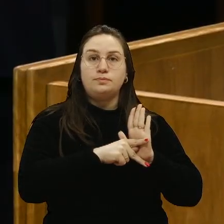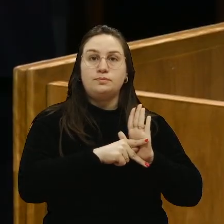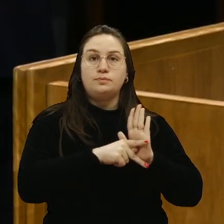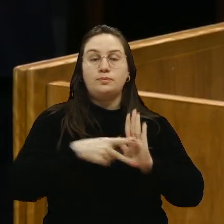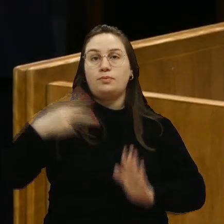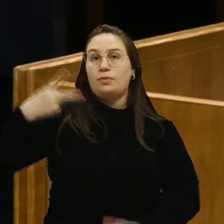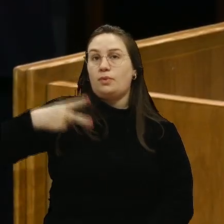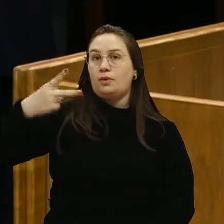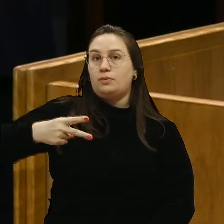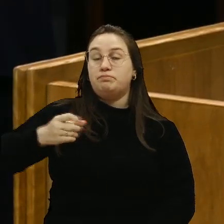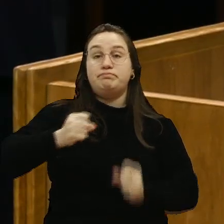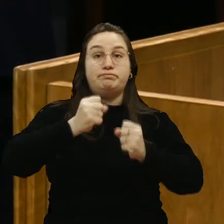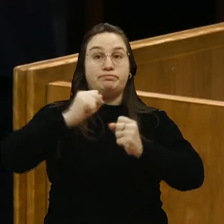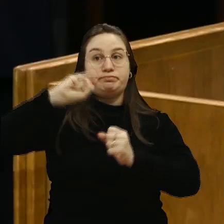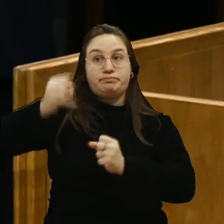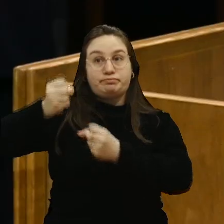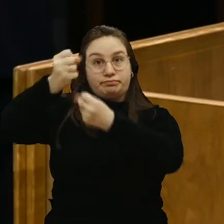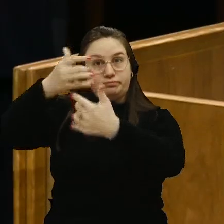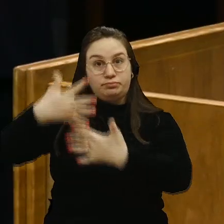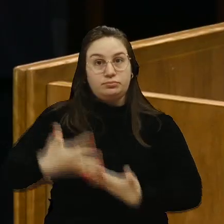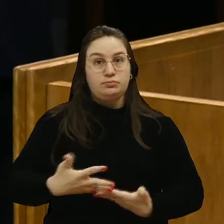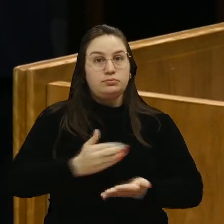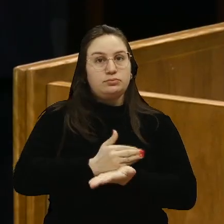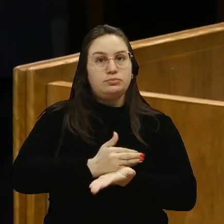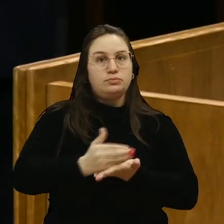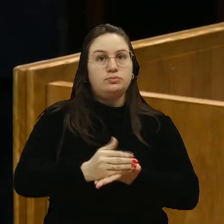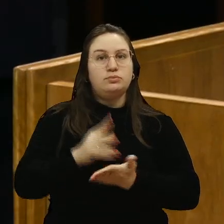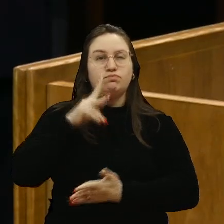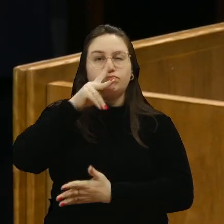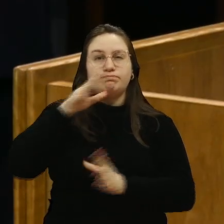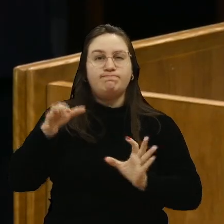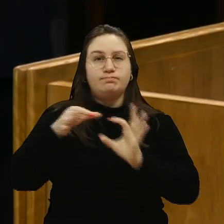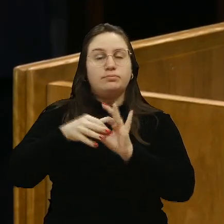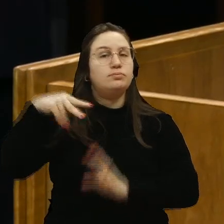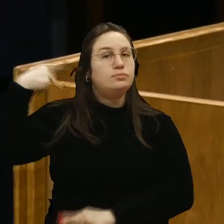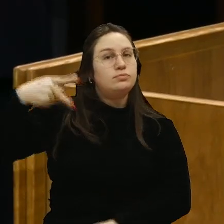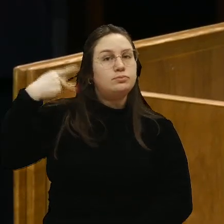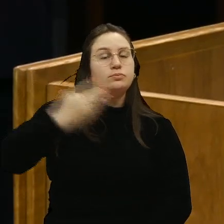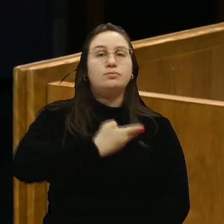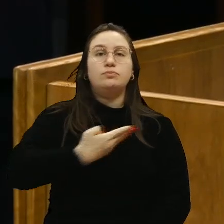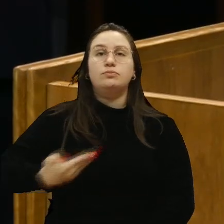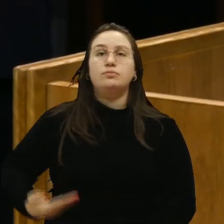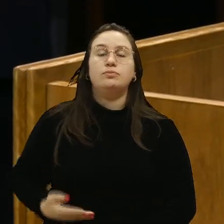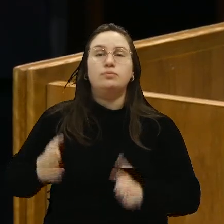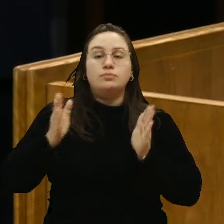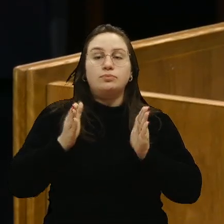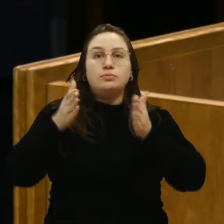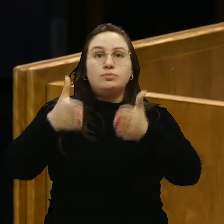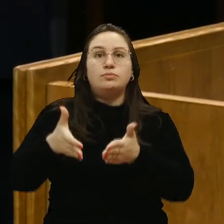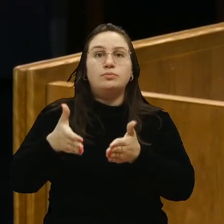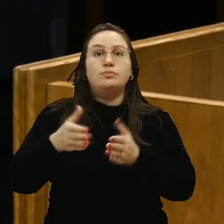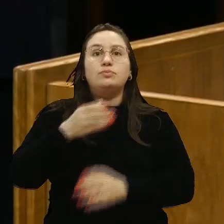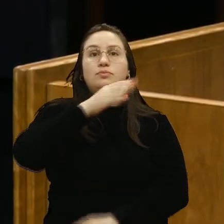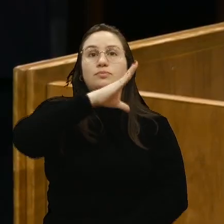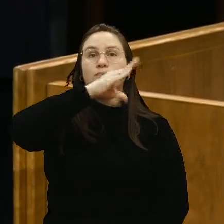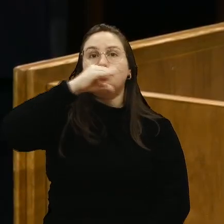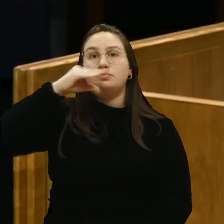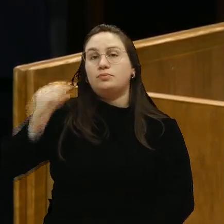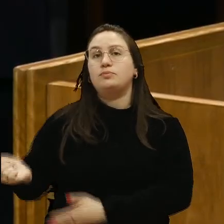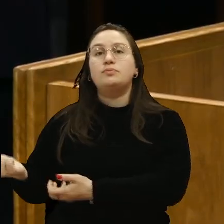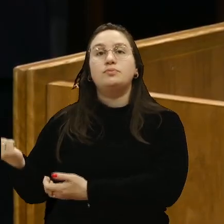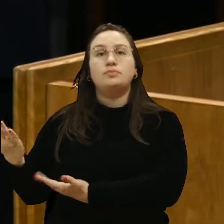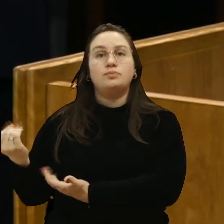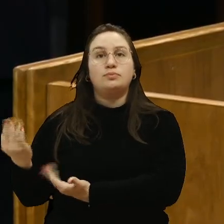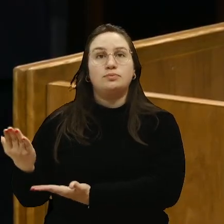Segundo a justificativa, a iniciativa busca fortalecer políticas públicas destinadas aos adolescentes e